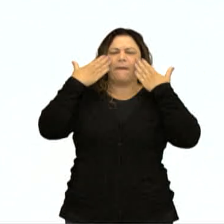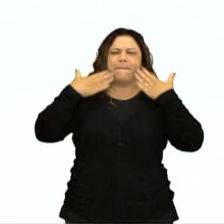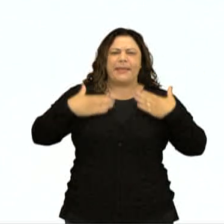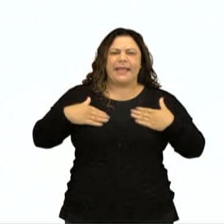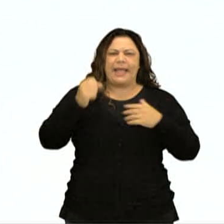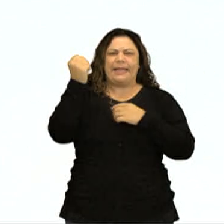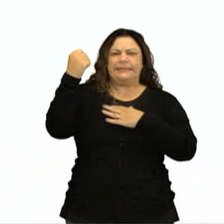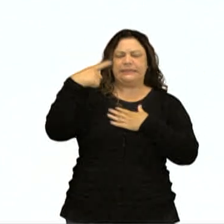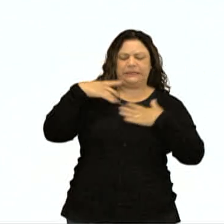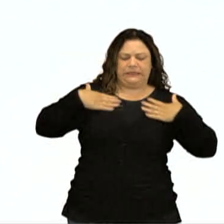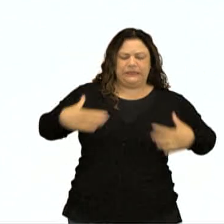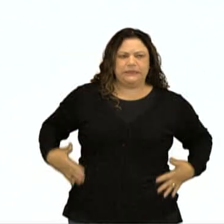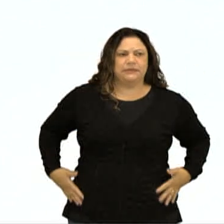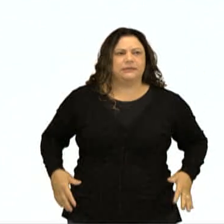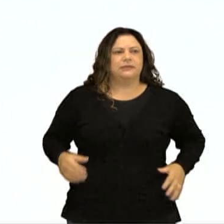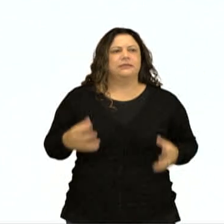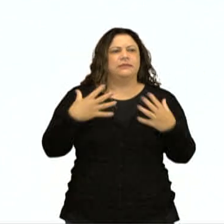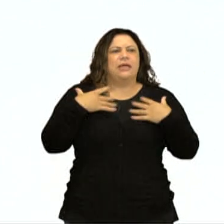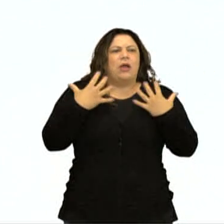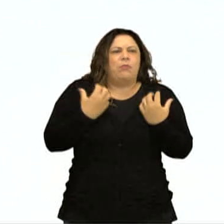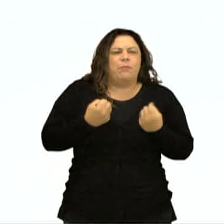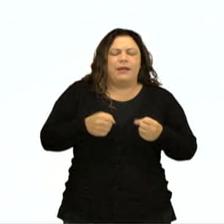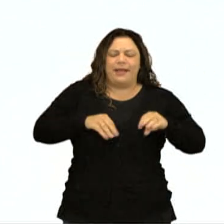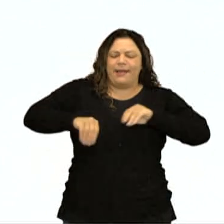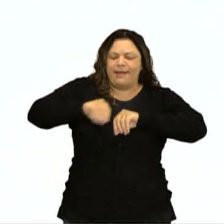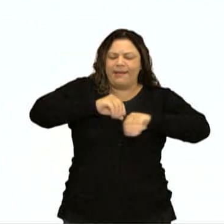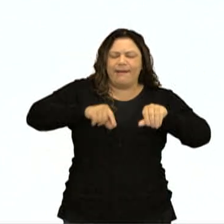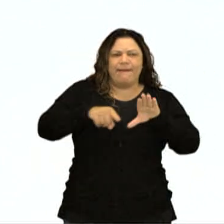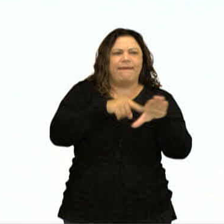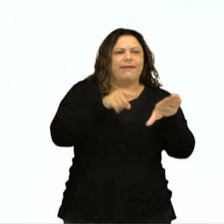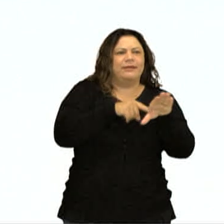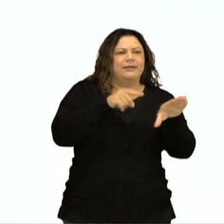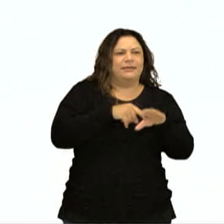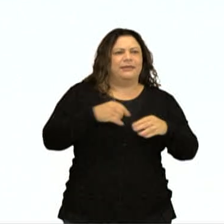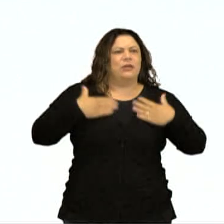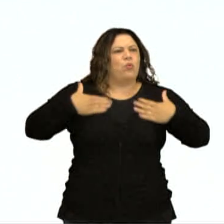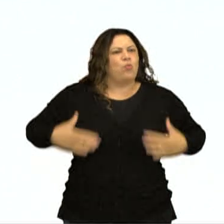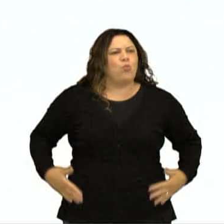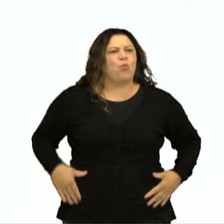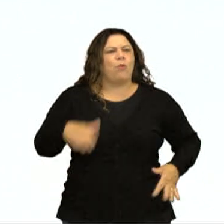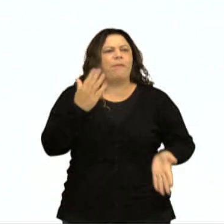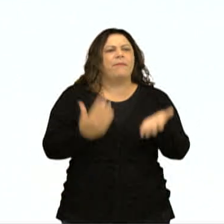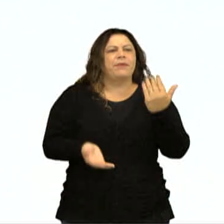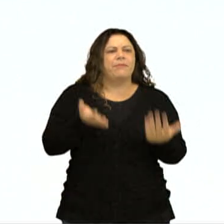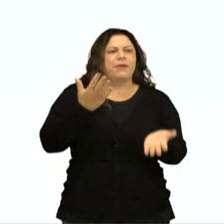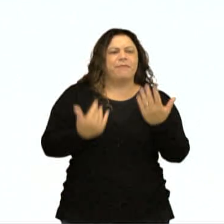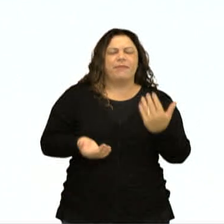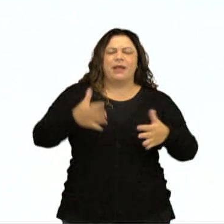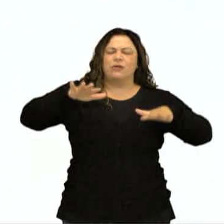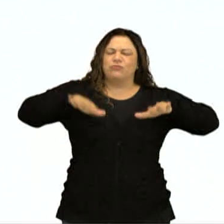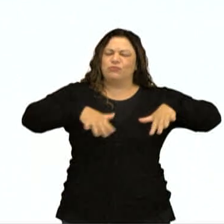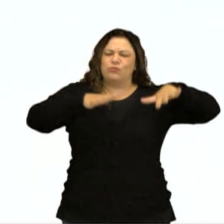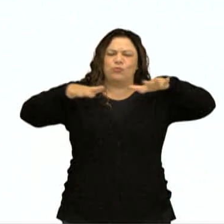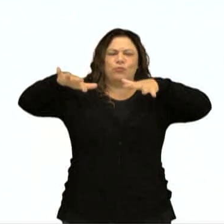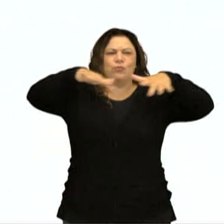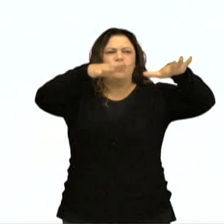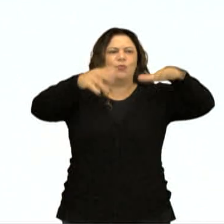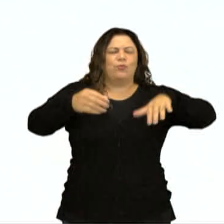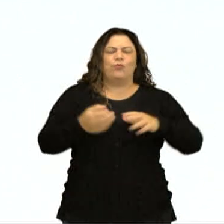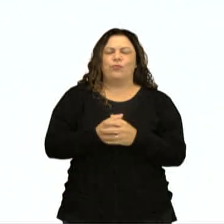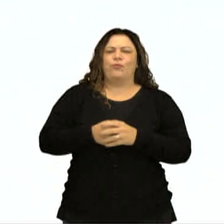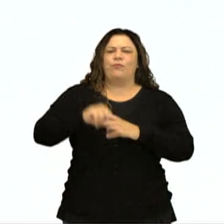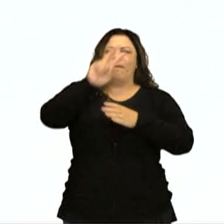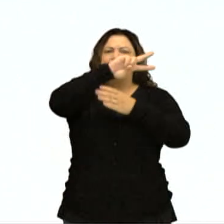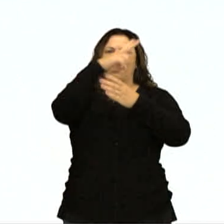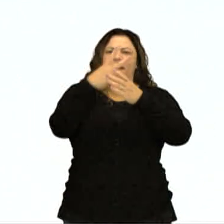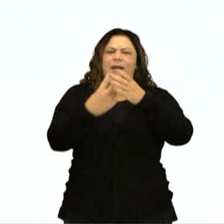peso, é nuvem à toa, o tempo inexiste, a vida é uma boa. Mergulho na água, azul deste